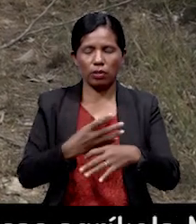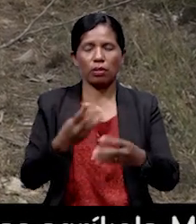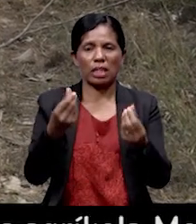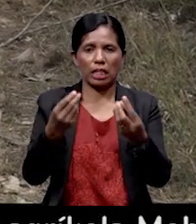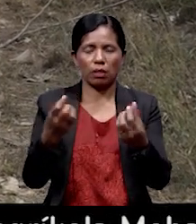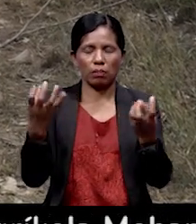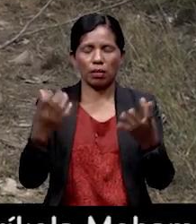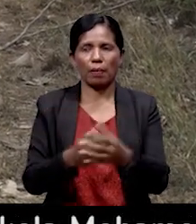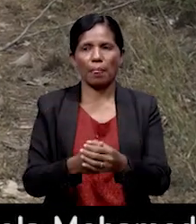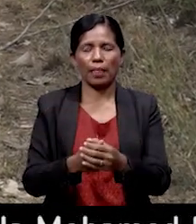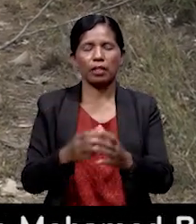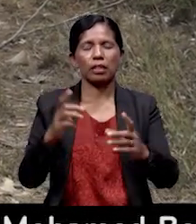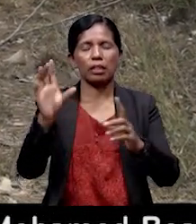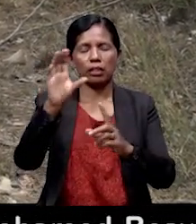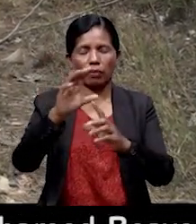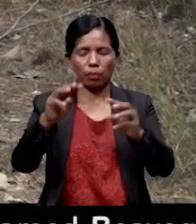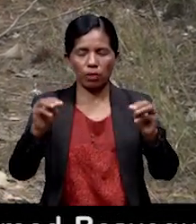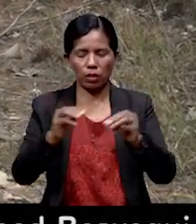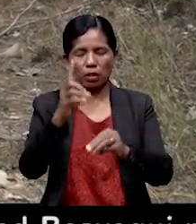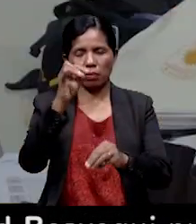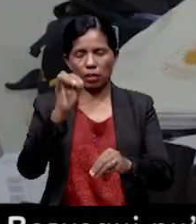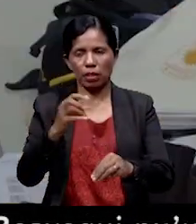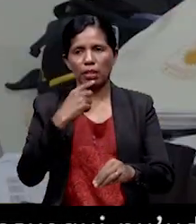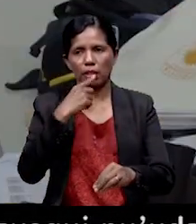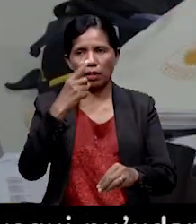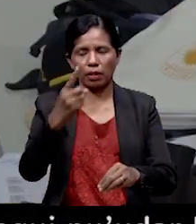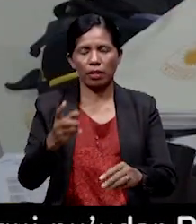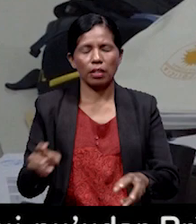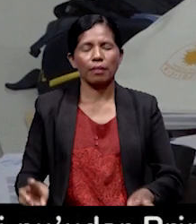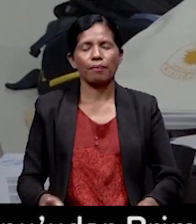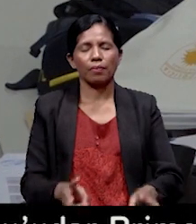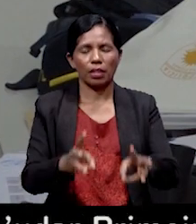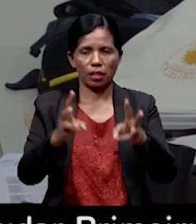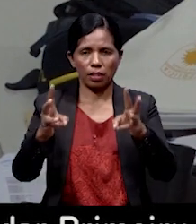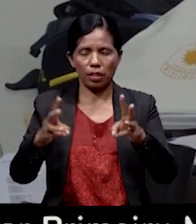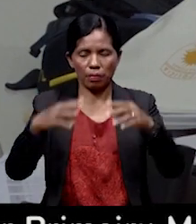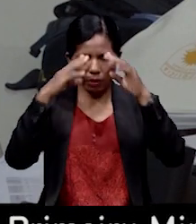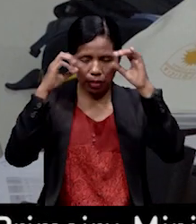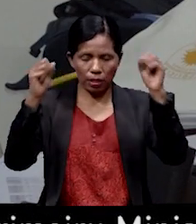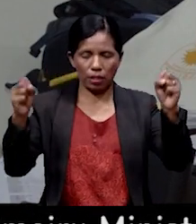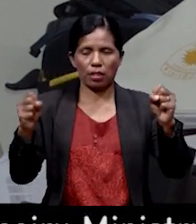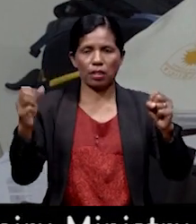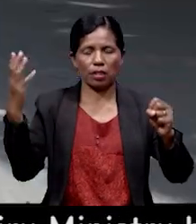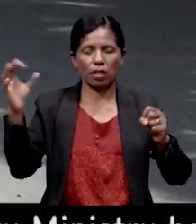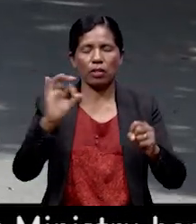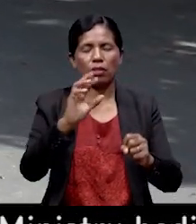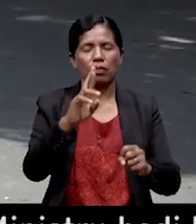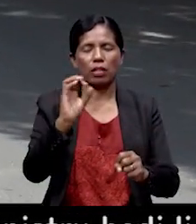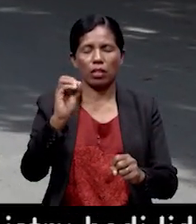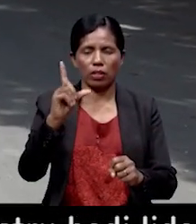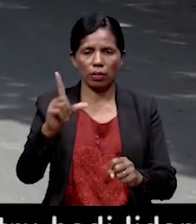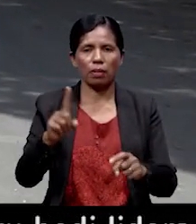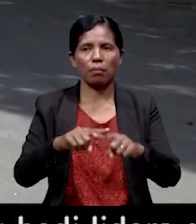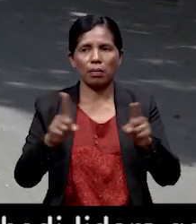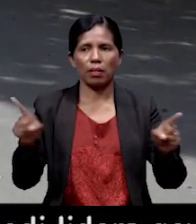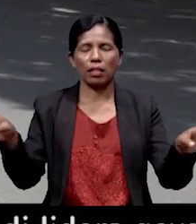Comandante Trânsito Município Dili, Inspetor Domingos Sarmento Hateten, Estrada Presidente República Nian Iha Farol, la ostaca permanente, mai be